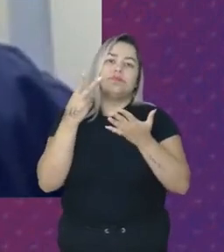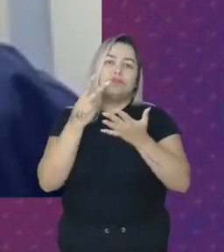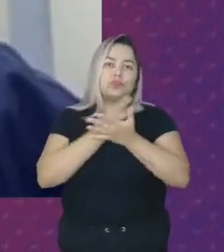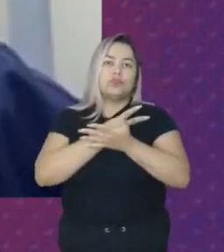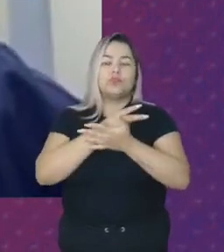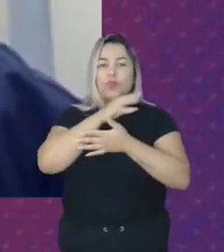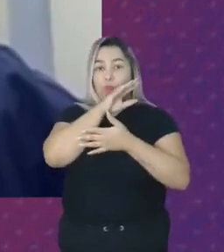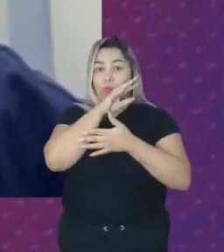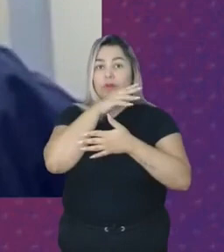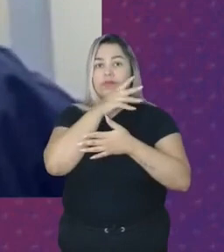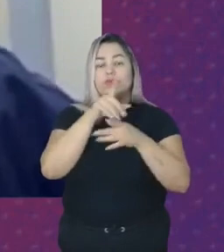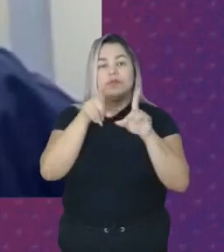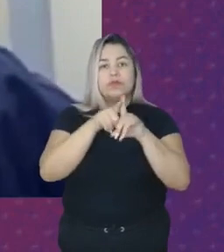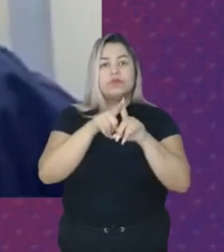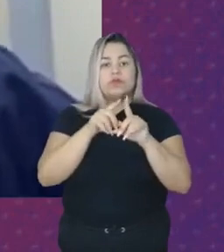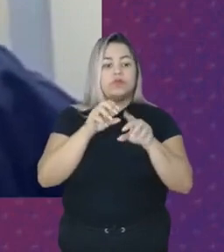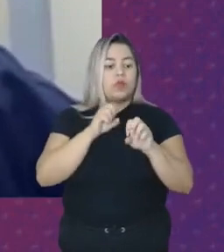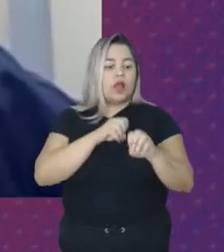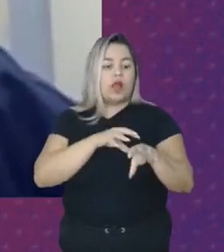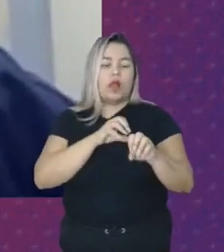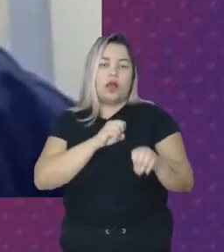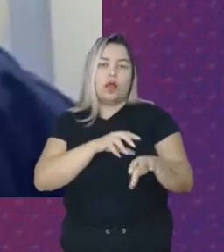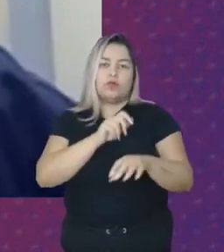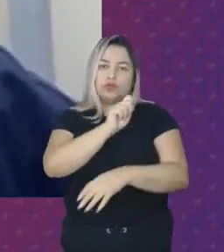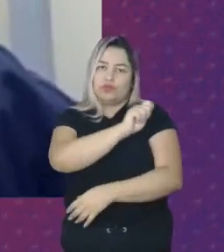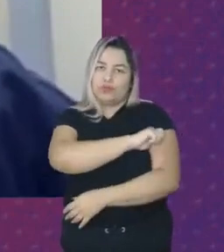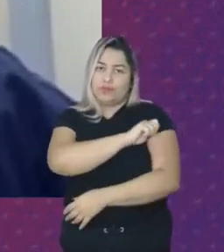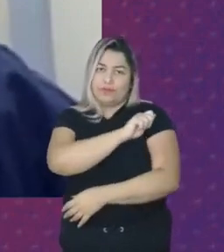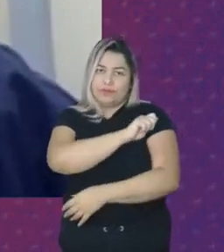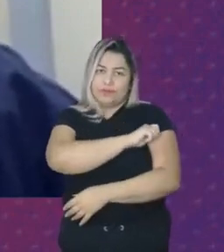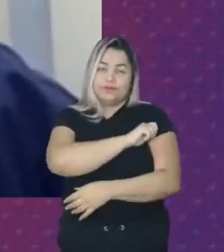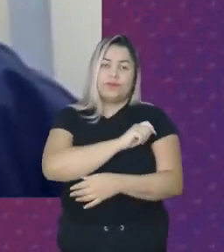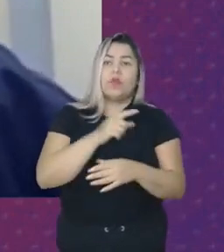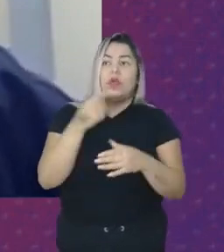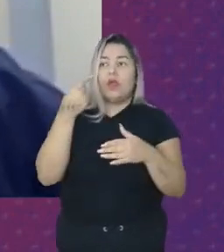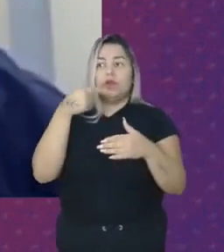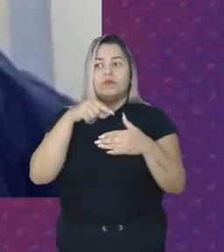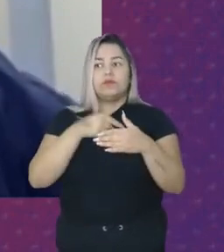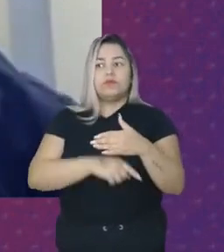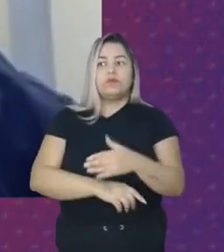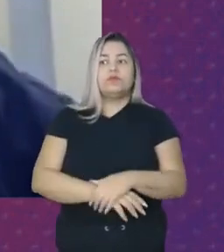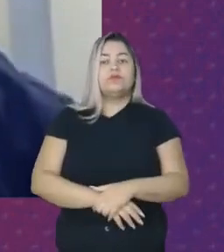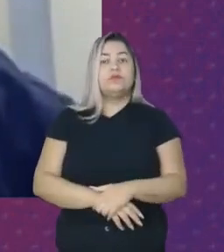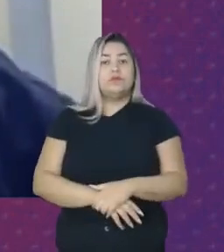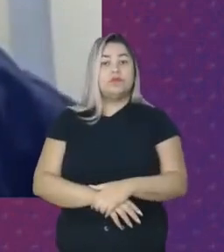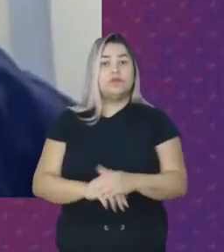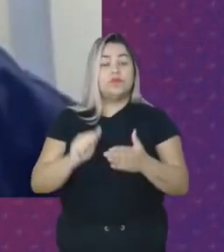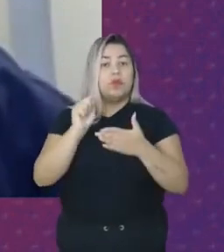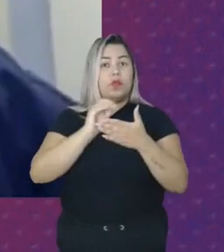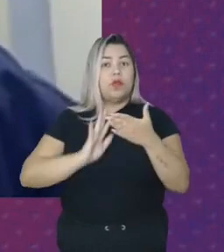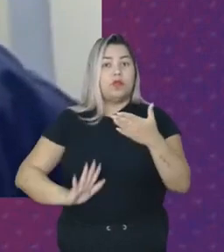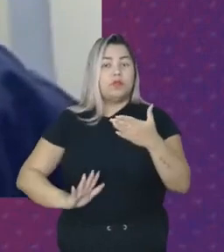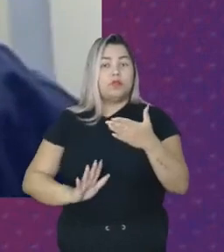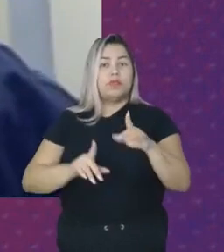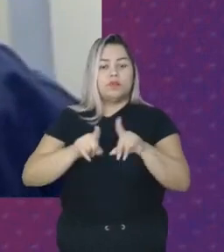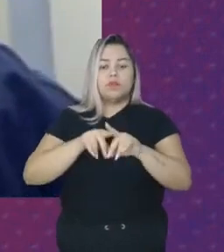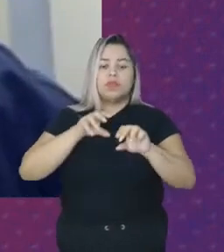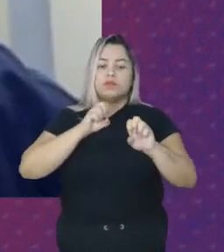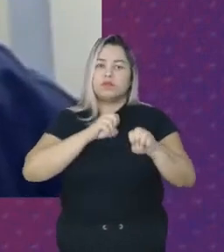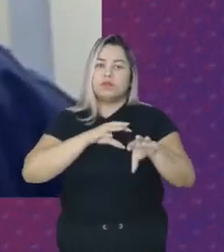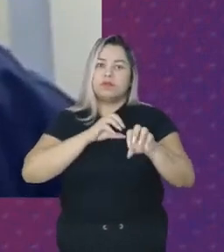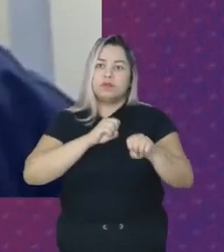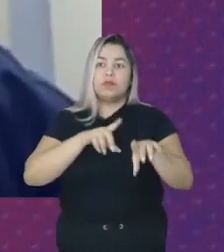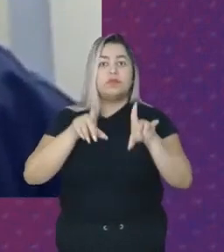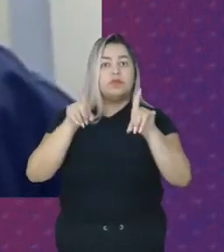número significativo de estudantes. Mas, para a gente ir fundo na nossa agenda, né, a